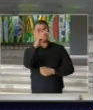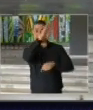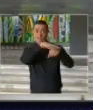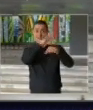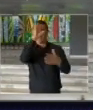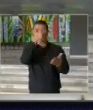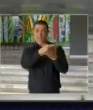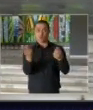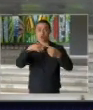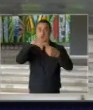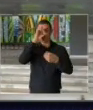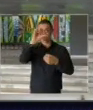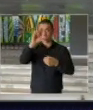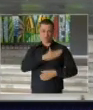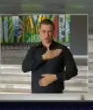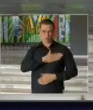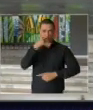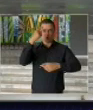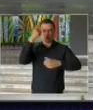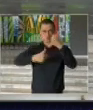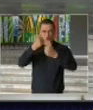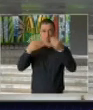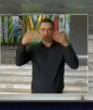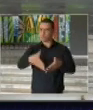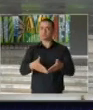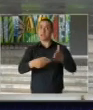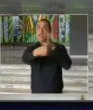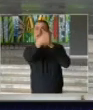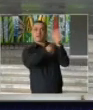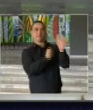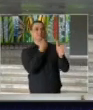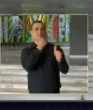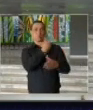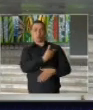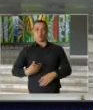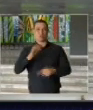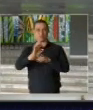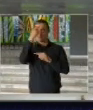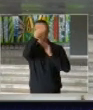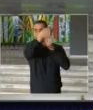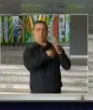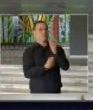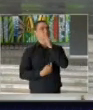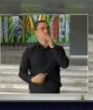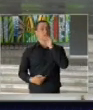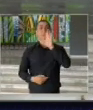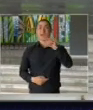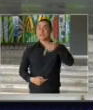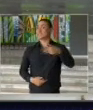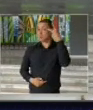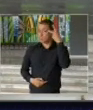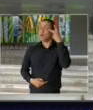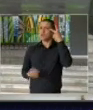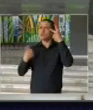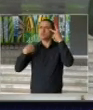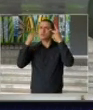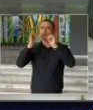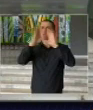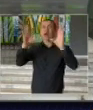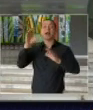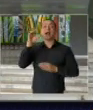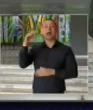informações que você precisa. Você já fica bem informado na manhã. E todos os assuntos de Botafogo e comercial você tem aqui. Já já,